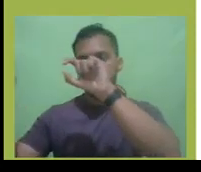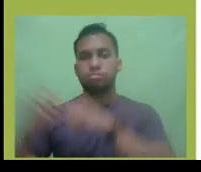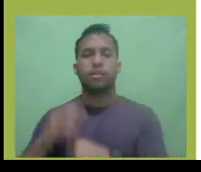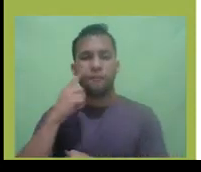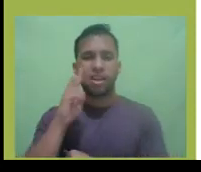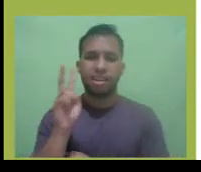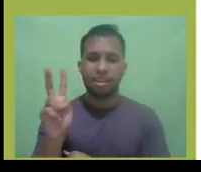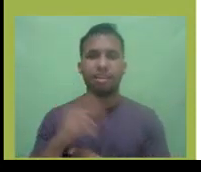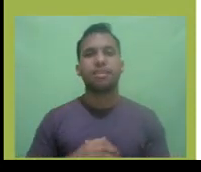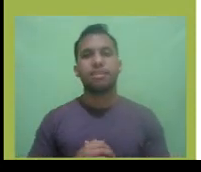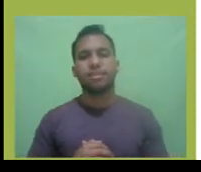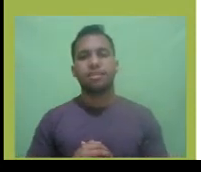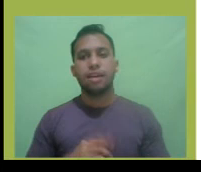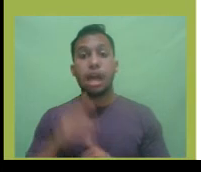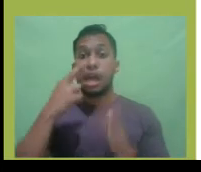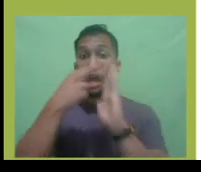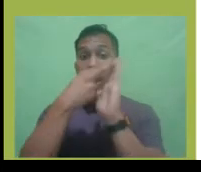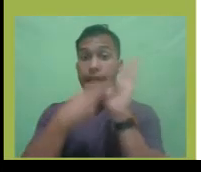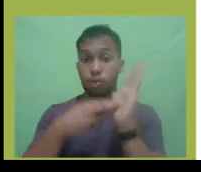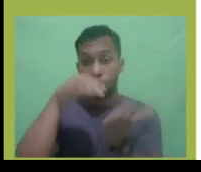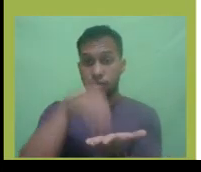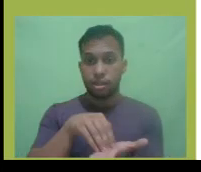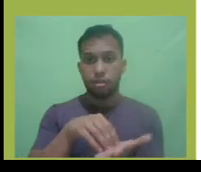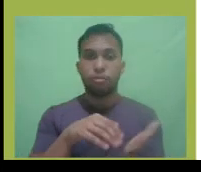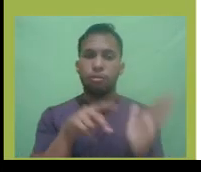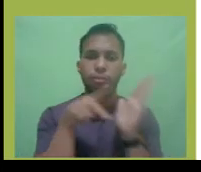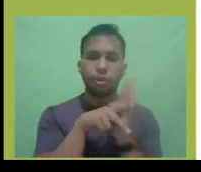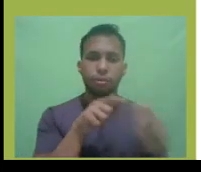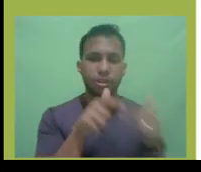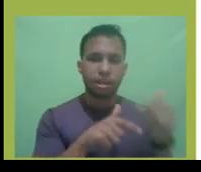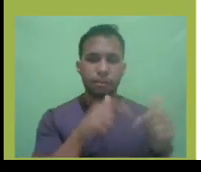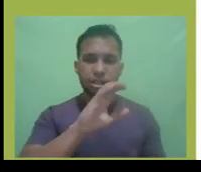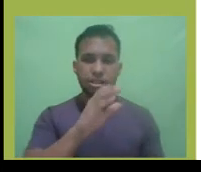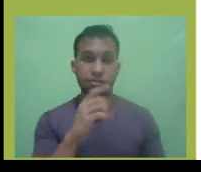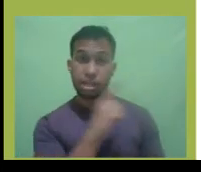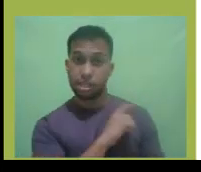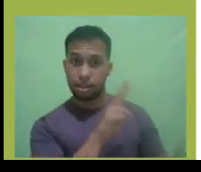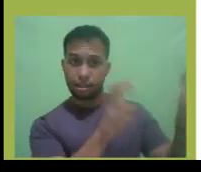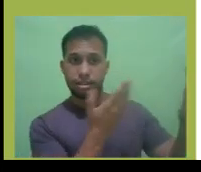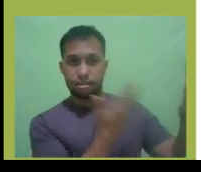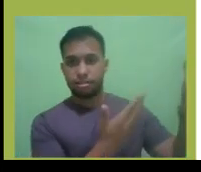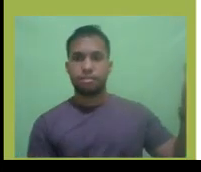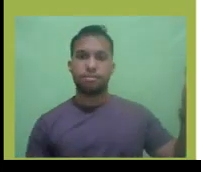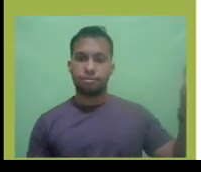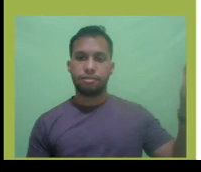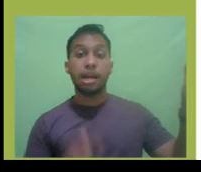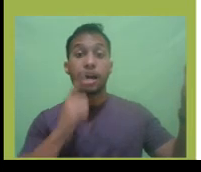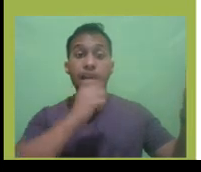trabalho científico que teve esse título. E aqui são os responsáveis por esse